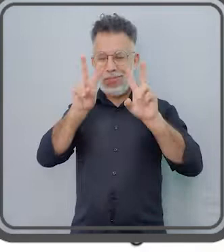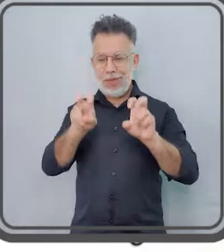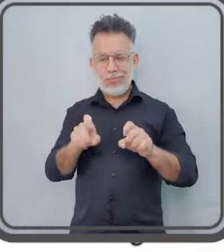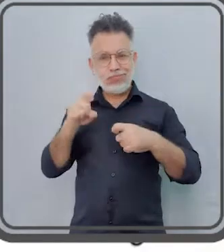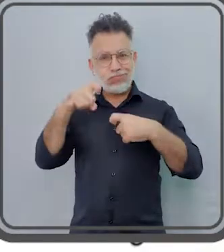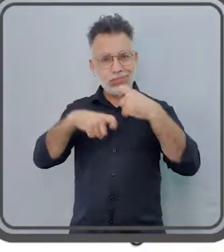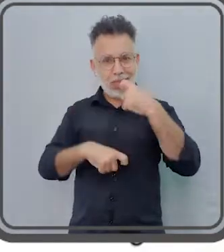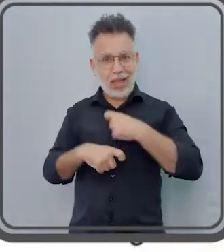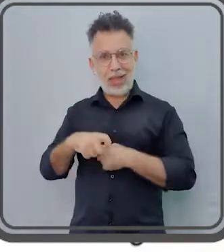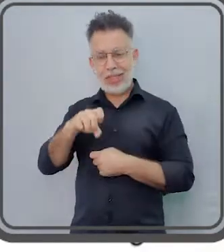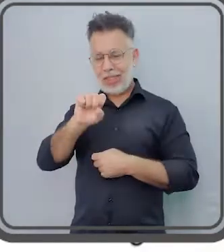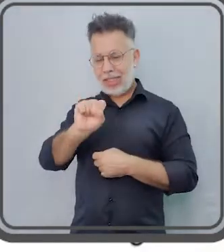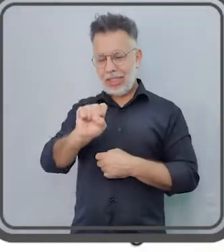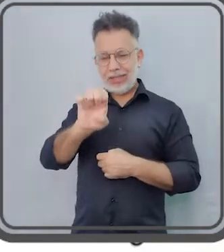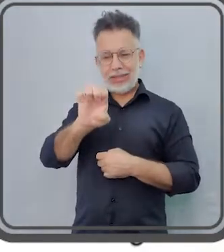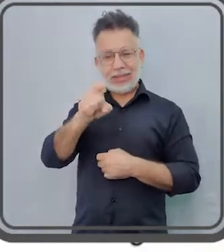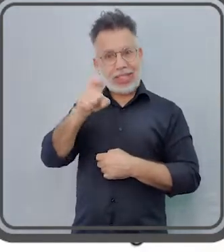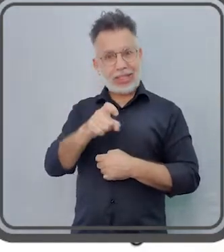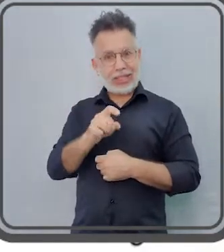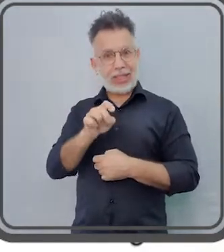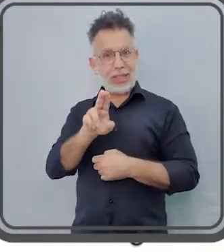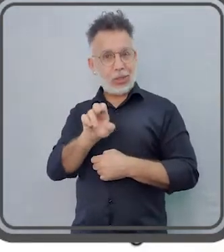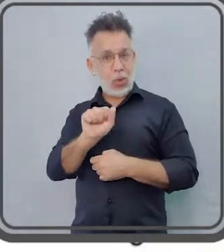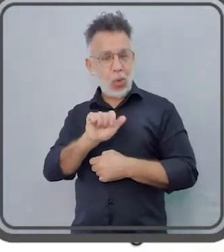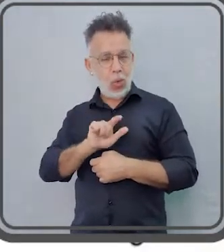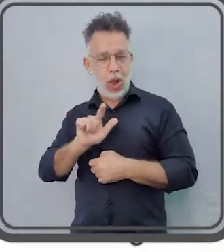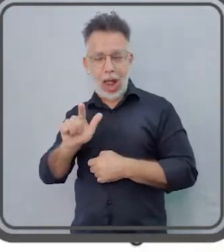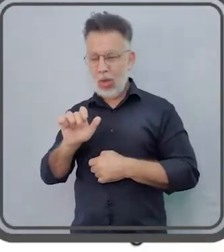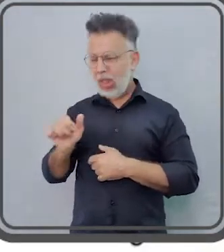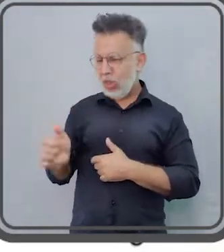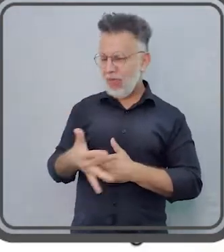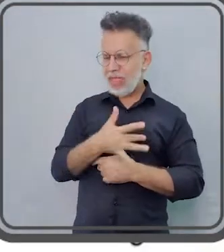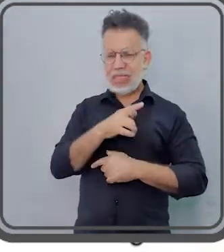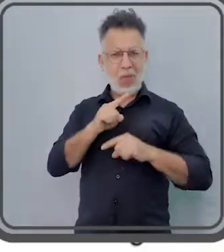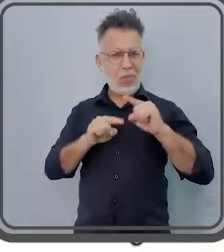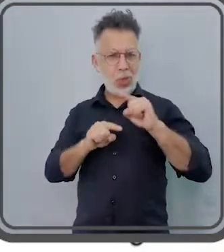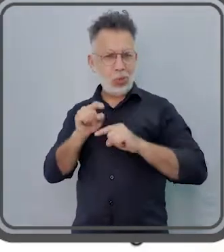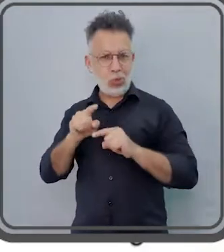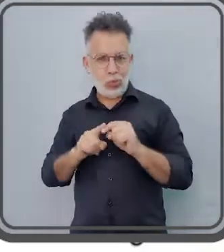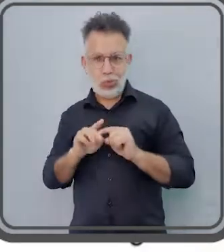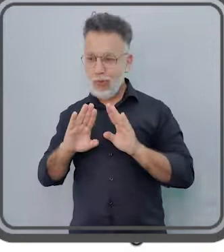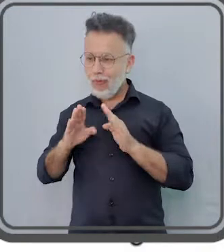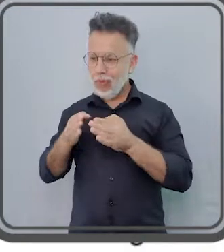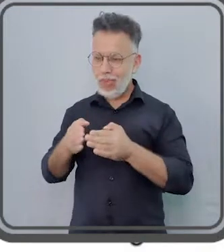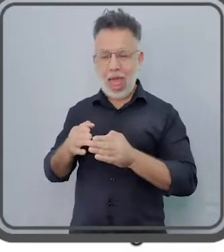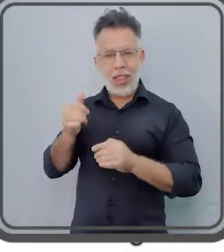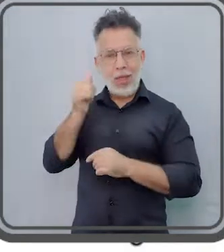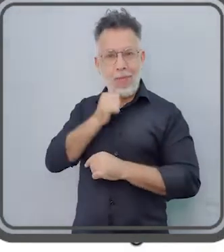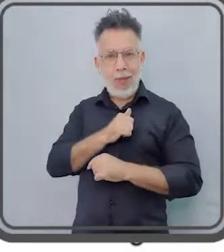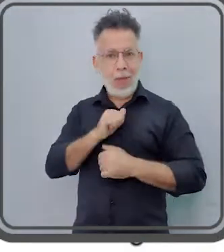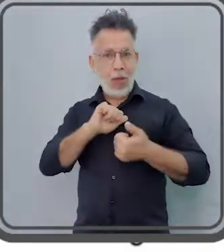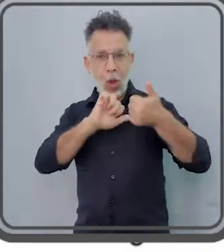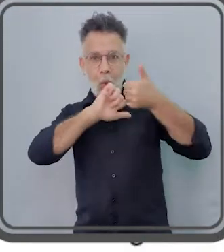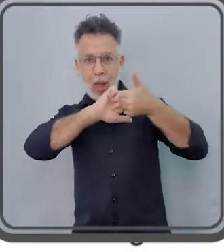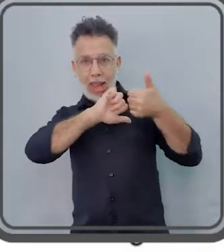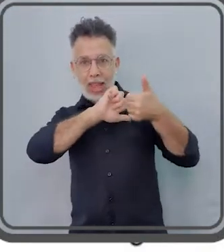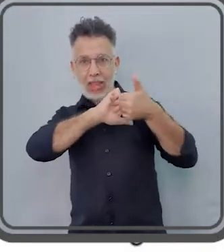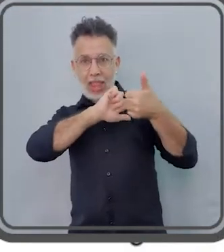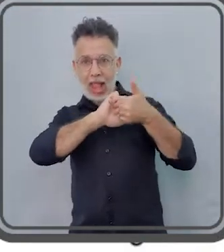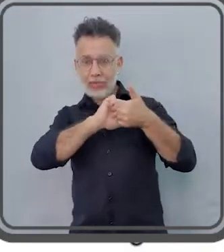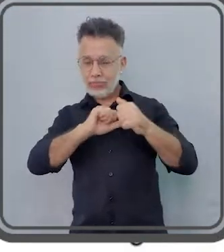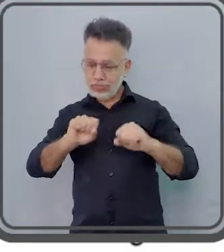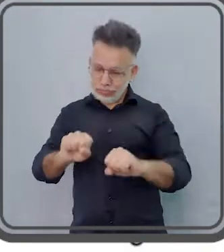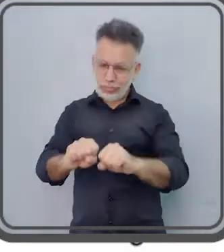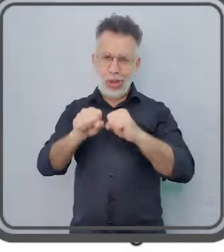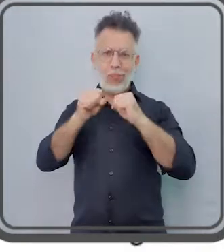sexual. Inovação, liderança feminina, design de produto adequado ao público feminino, qualidade,